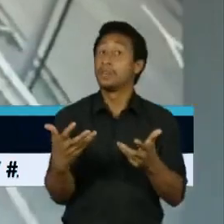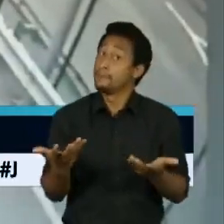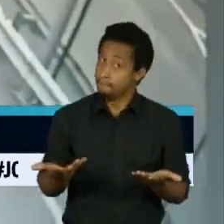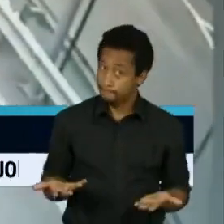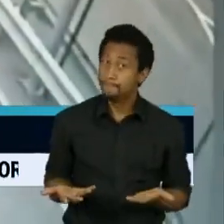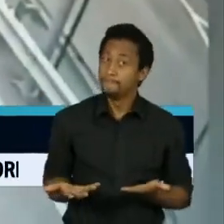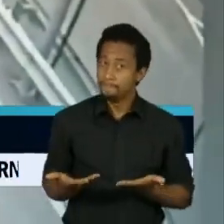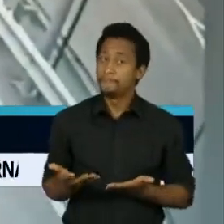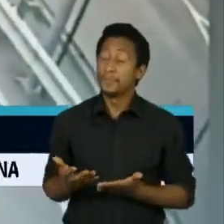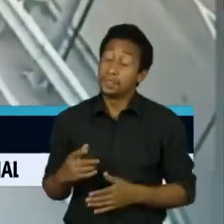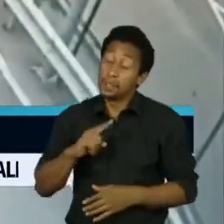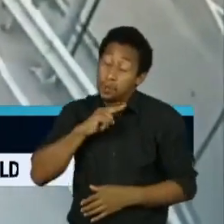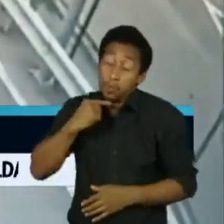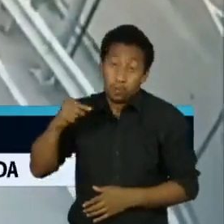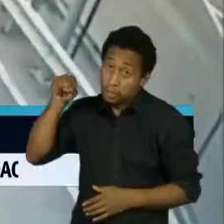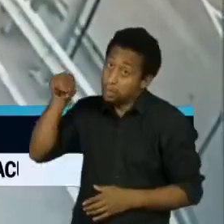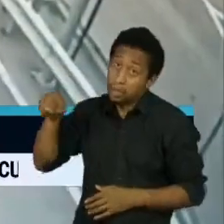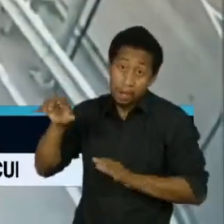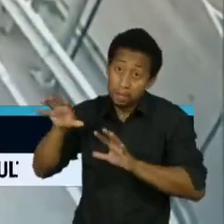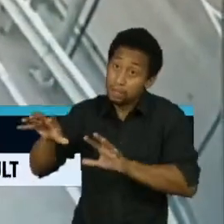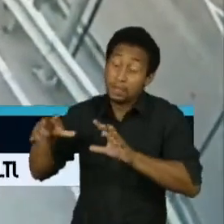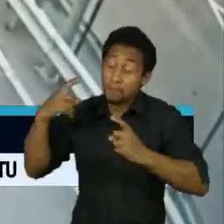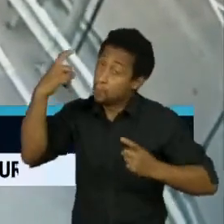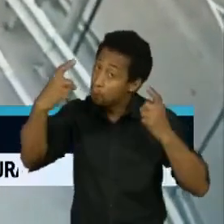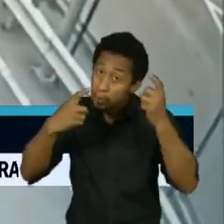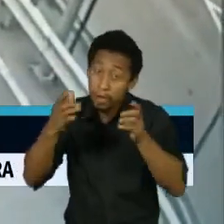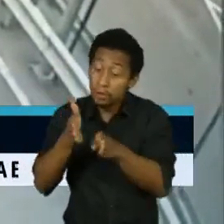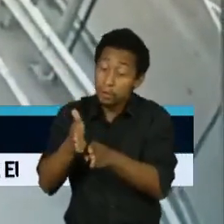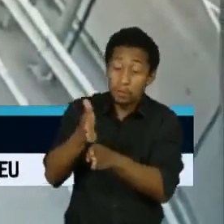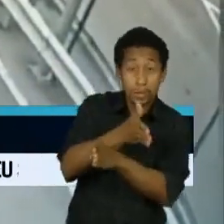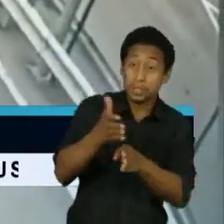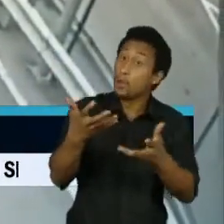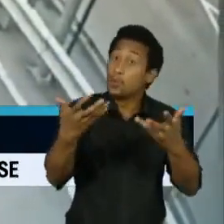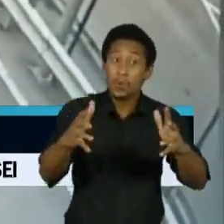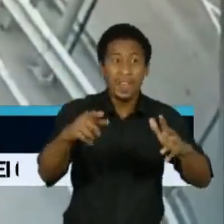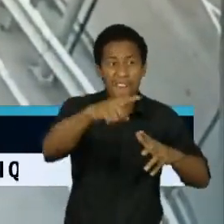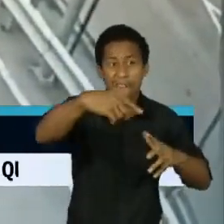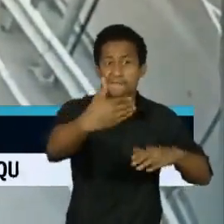vista do Estado russo, de se preocupar com suas fronteiras para não sofrer ataques nem invasões.